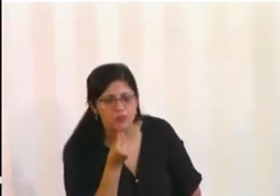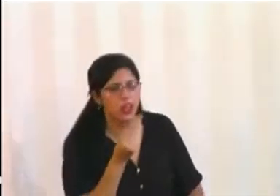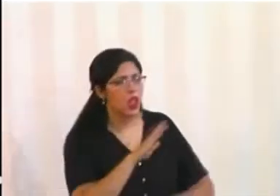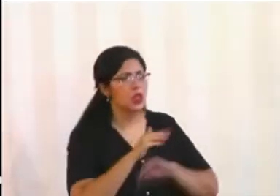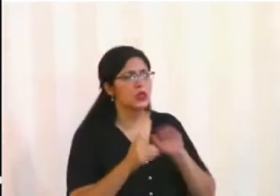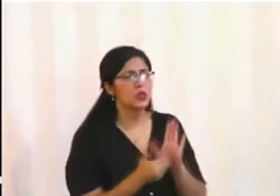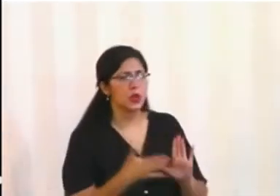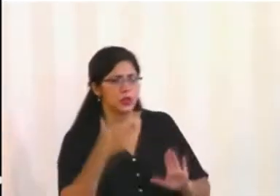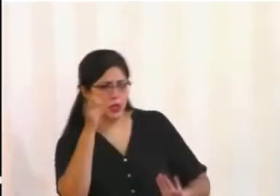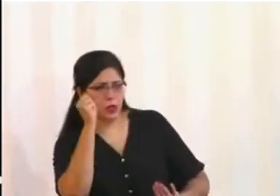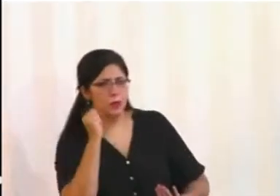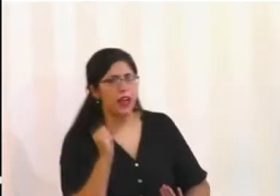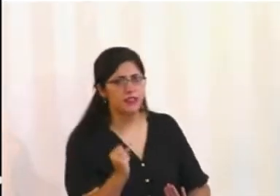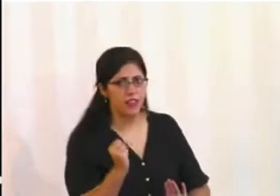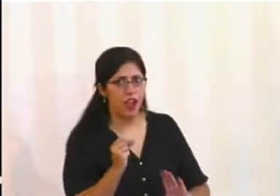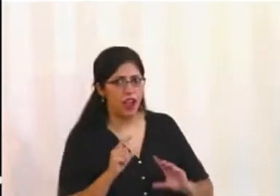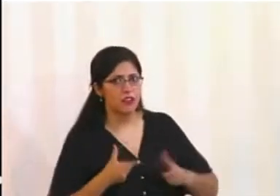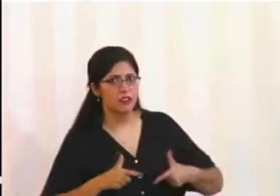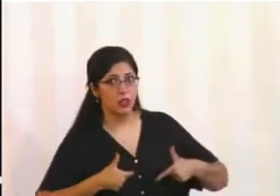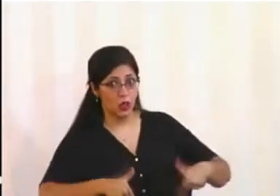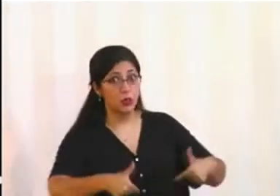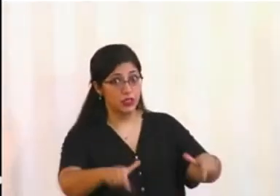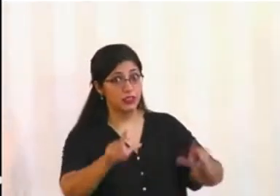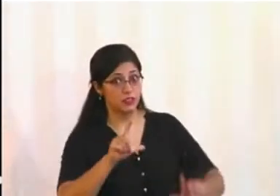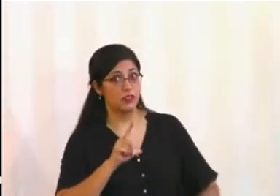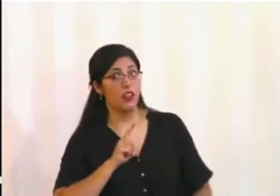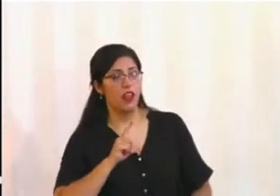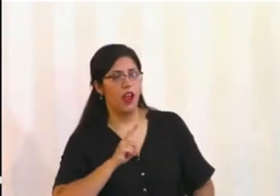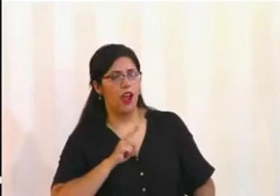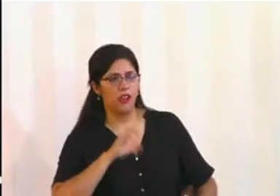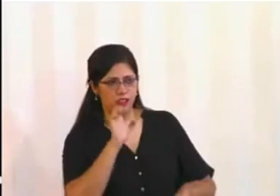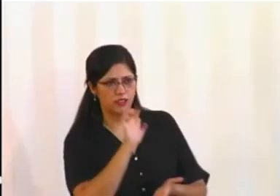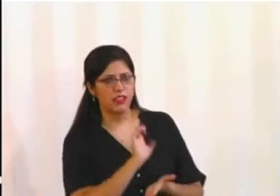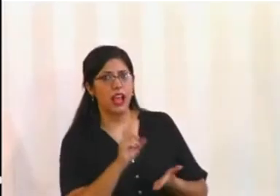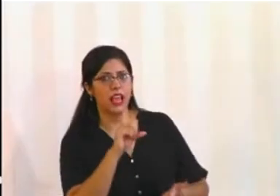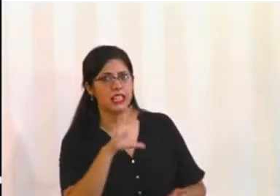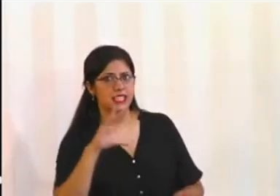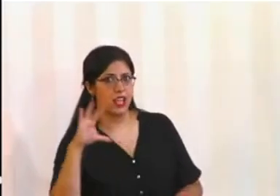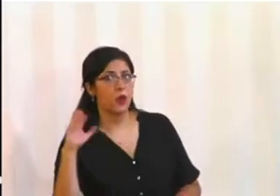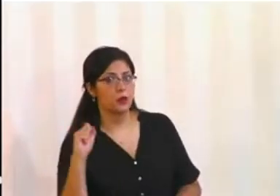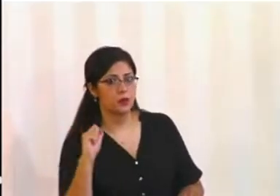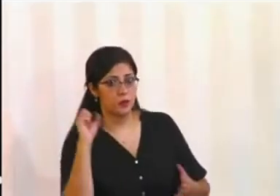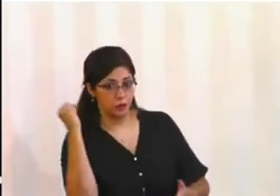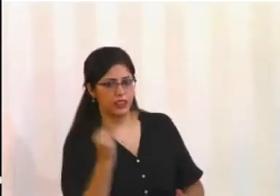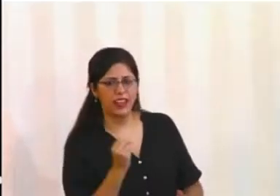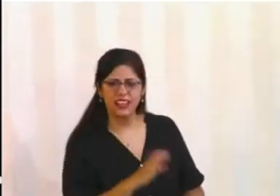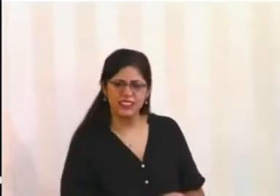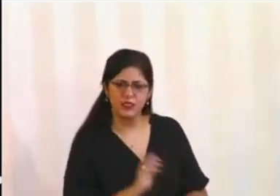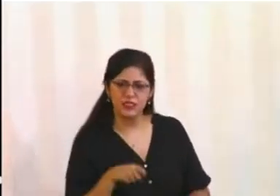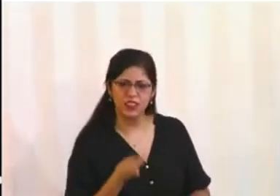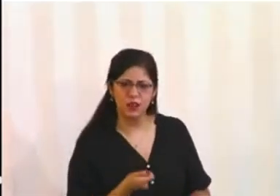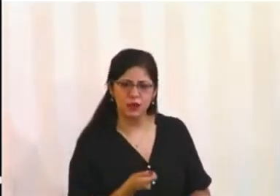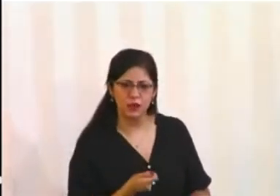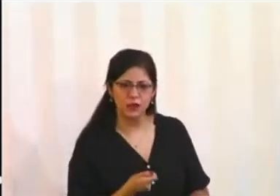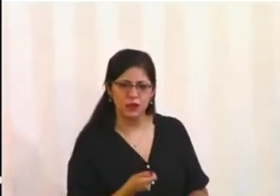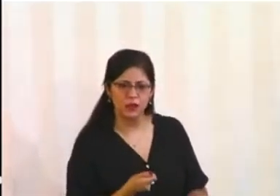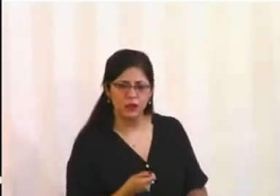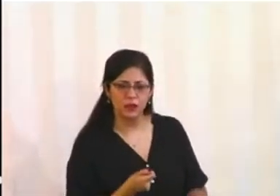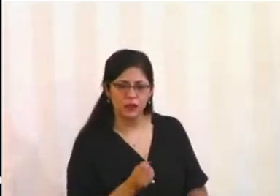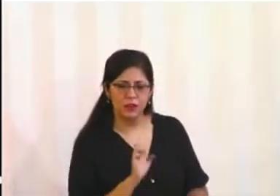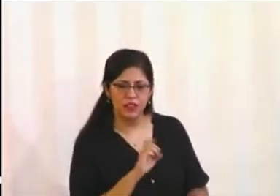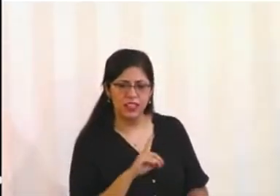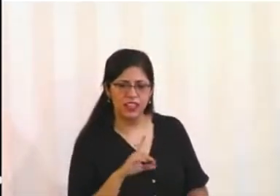Jeú matará. Quem escapar à espada de Jeú, Eliseu matará. Também conservei em Israel